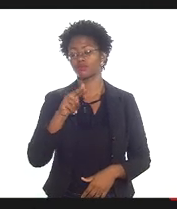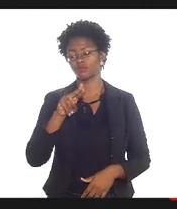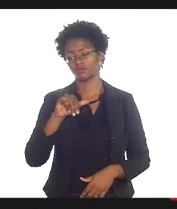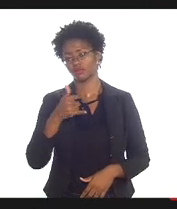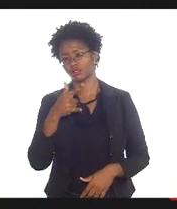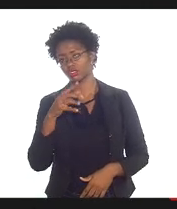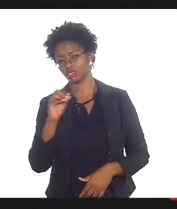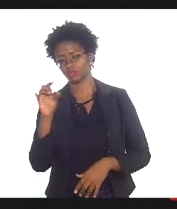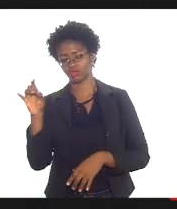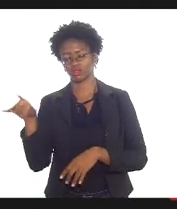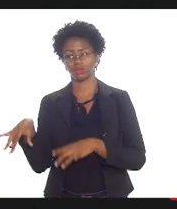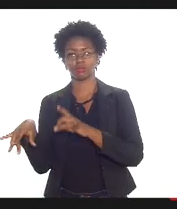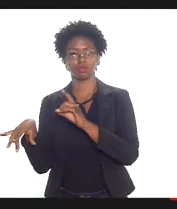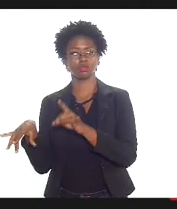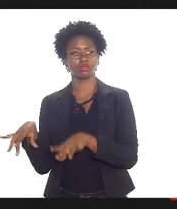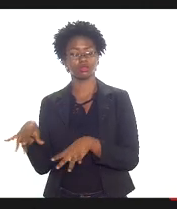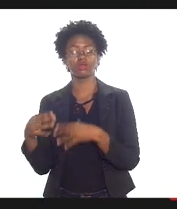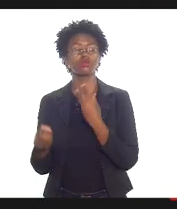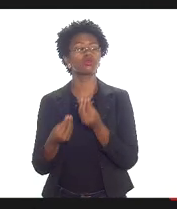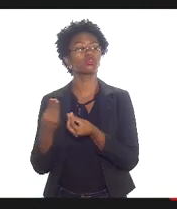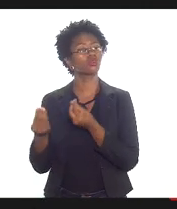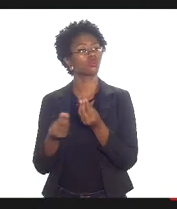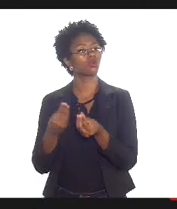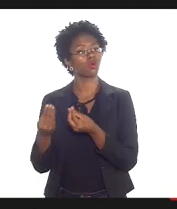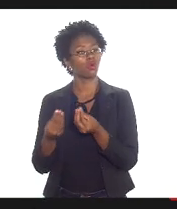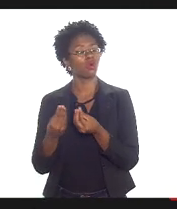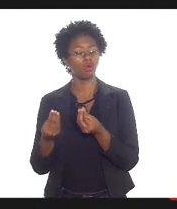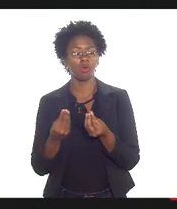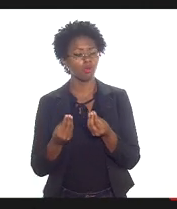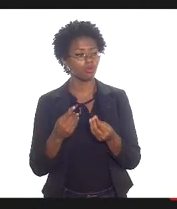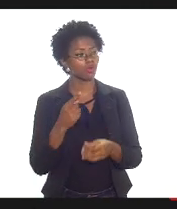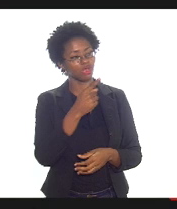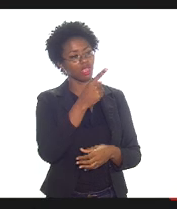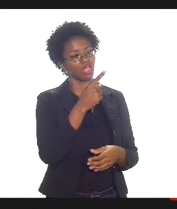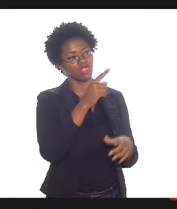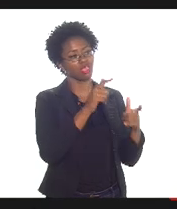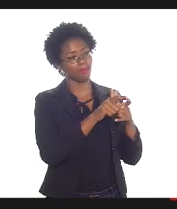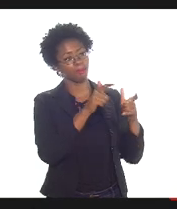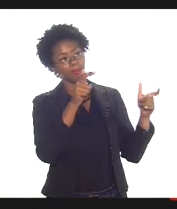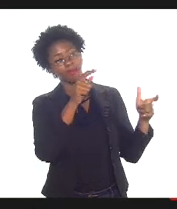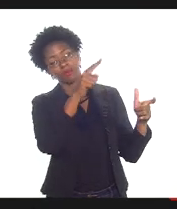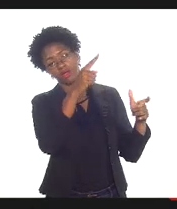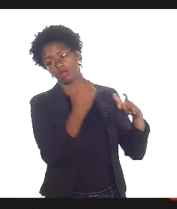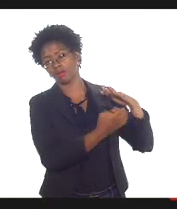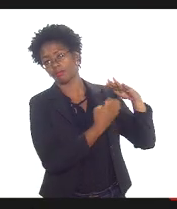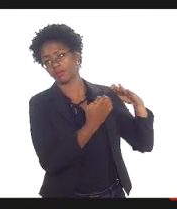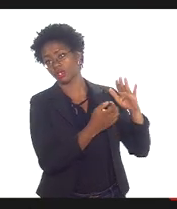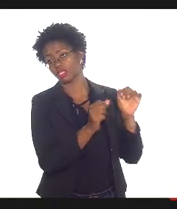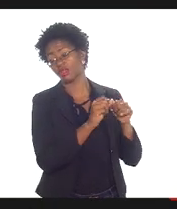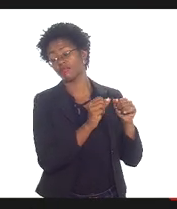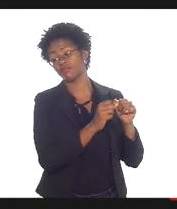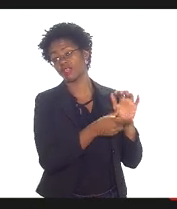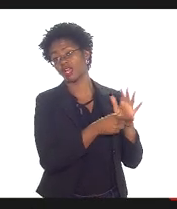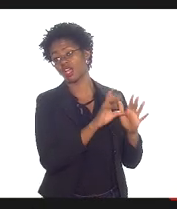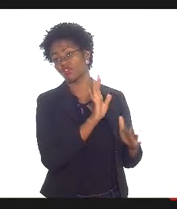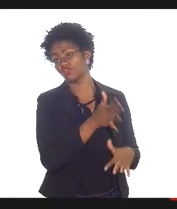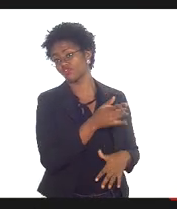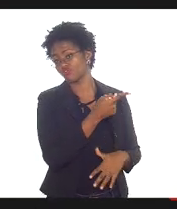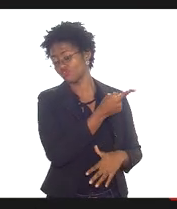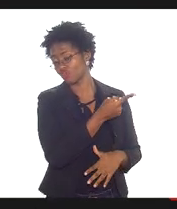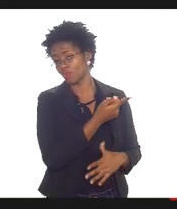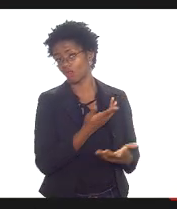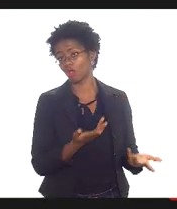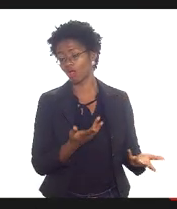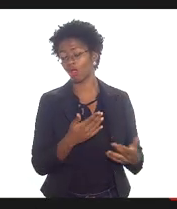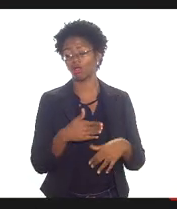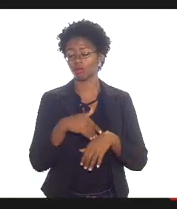menor, como é que fica a provisão de abandono a maior feita antes? Né? E mais